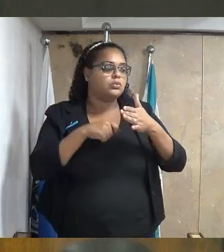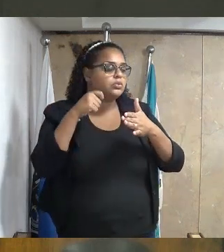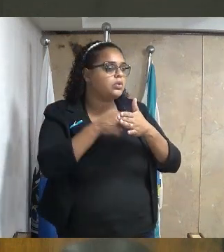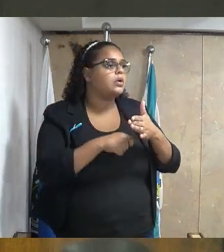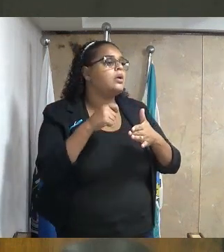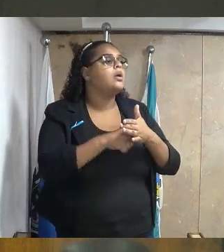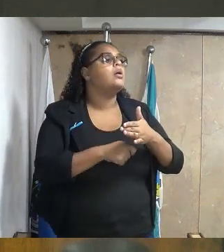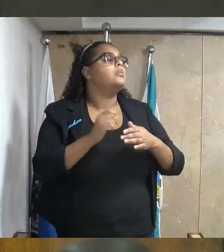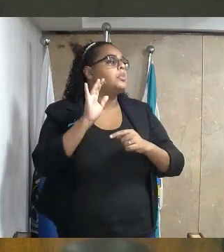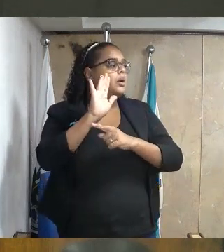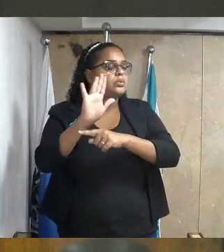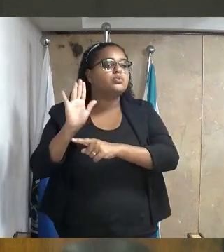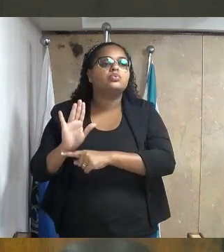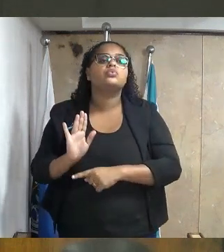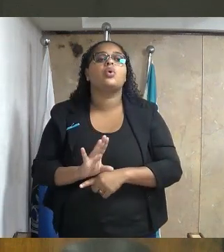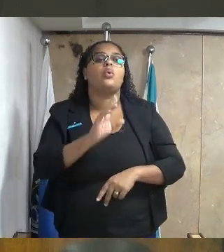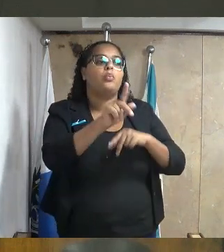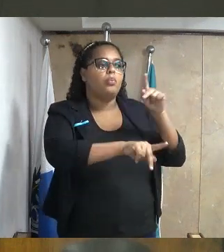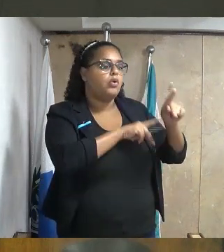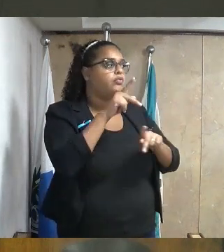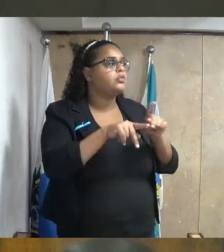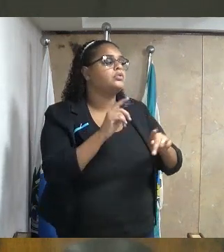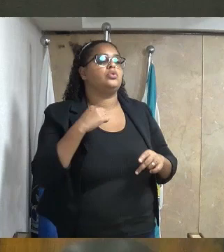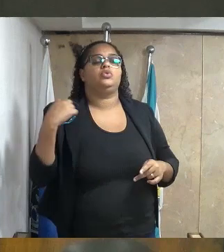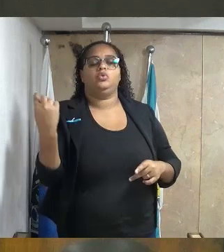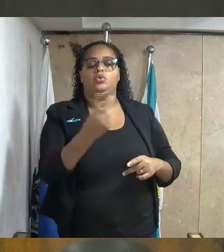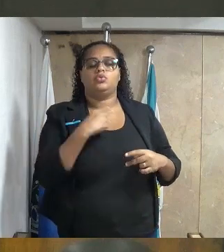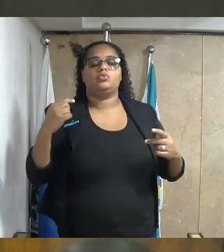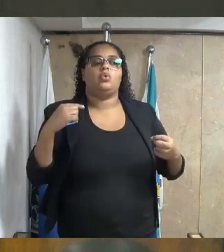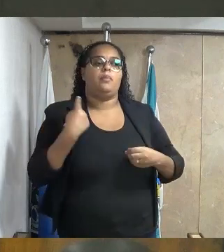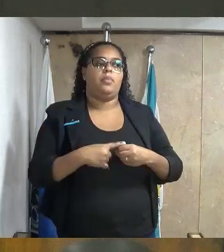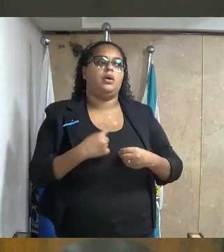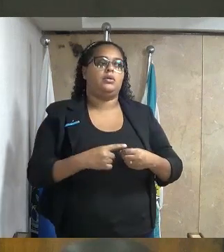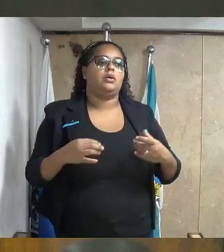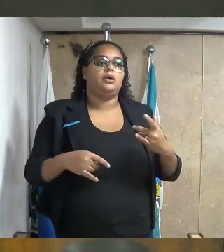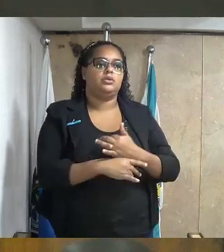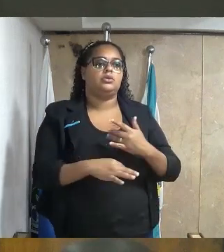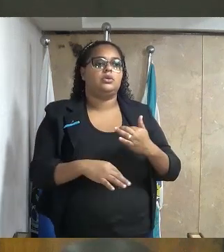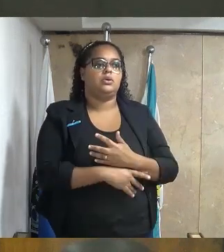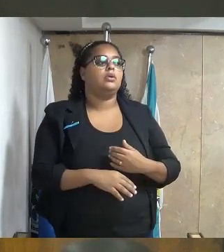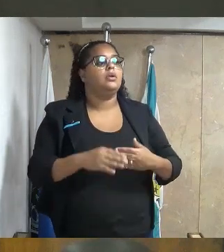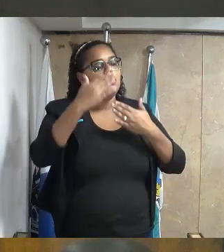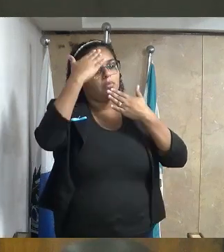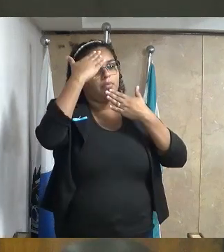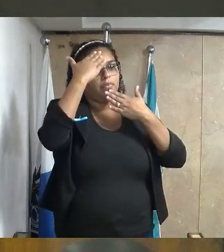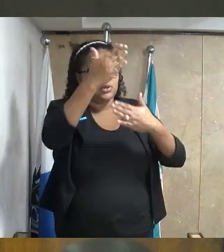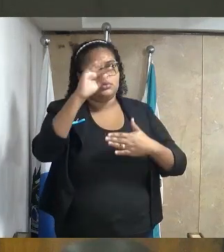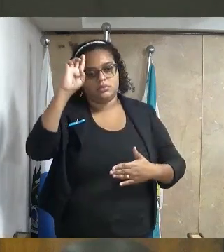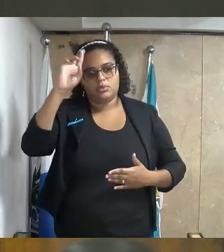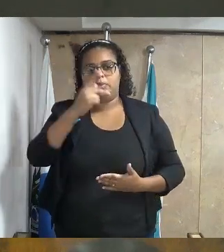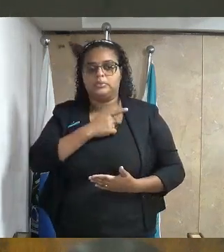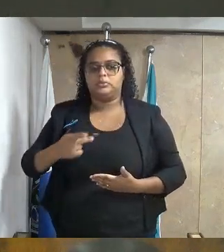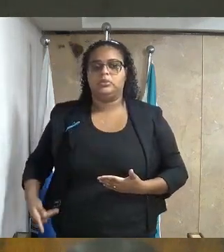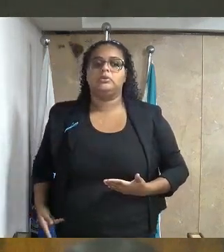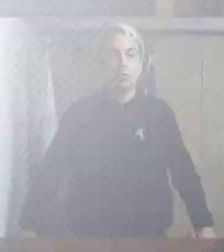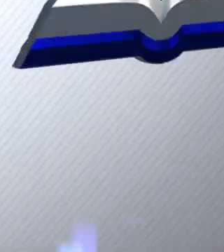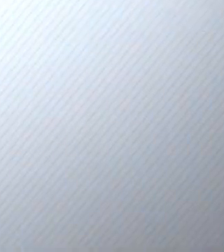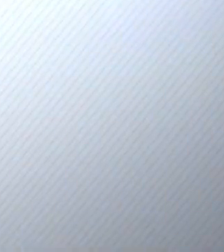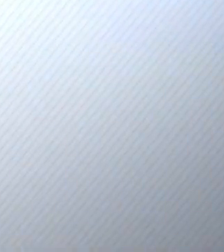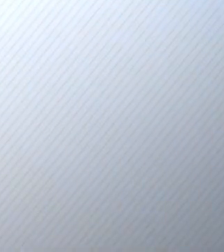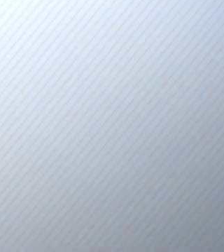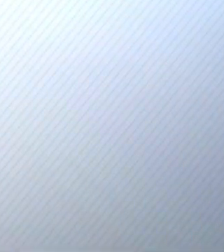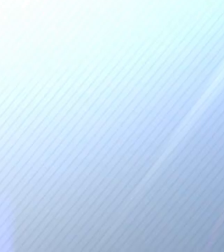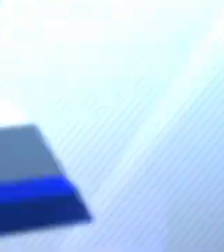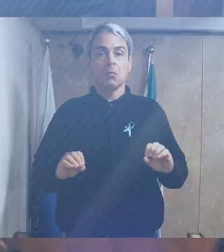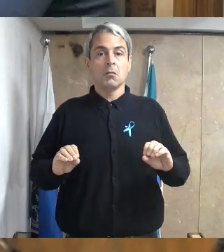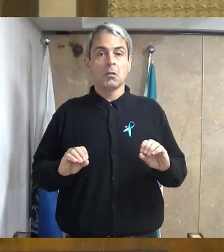para defender o povo do nosso município de Duque de Caxias. Muito obrigado, senhor presidente. Não